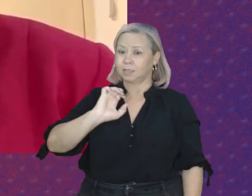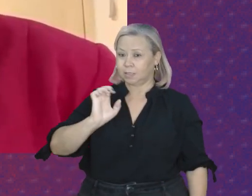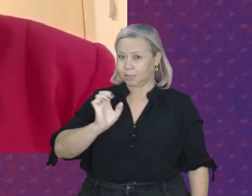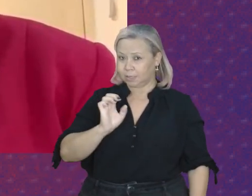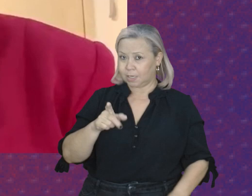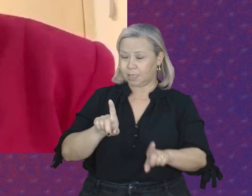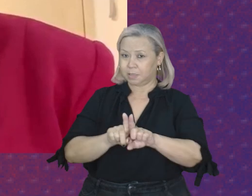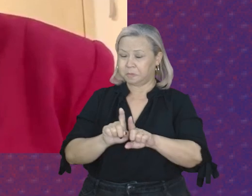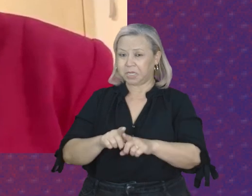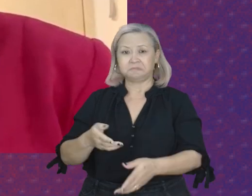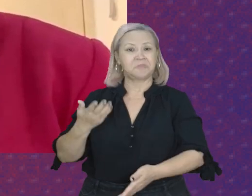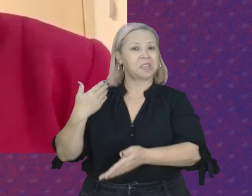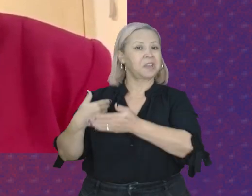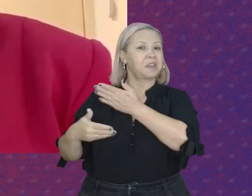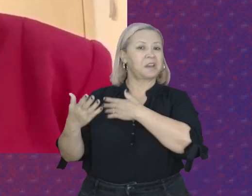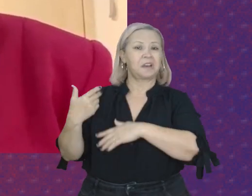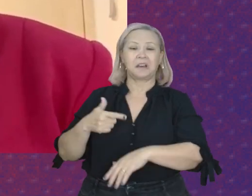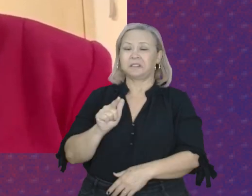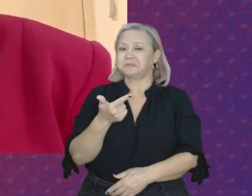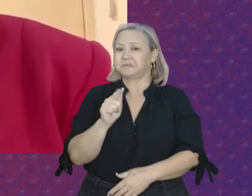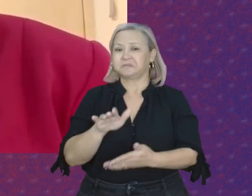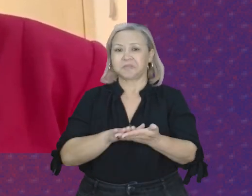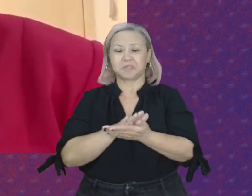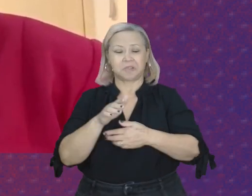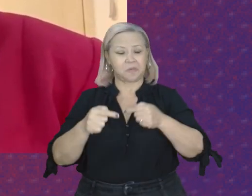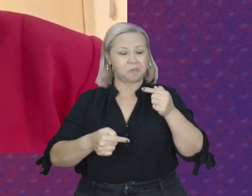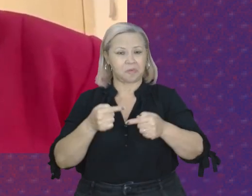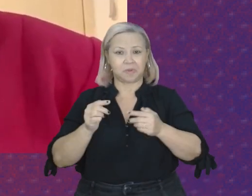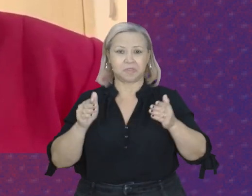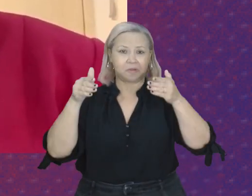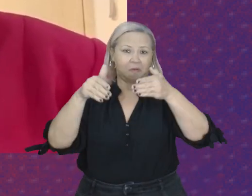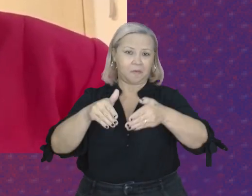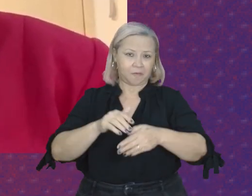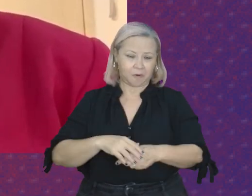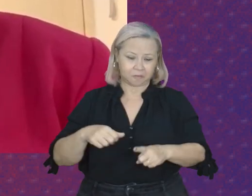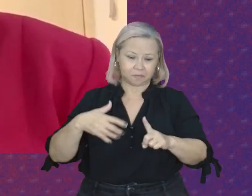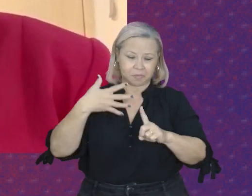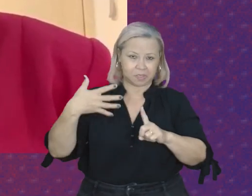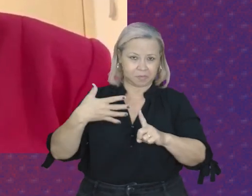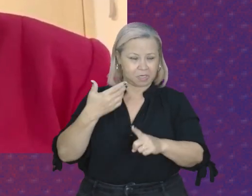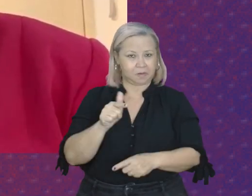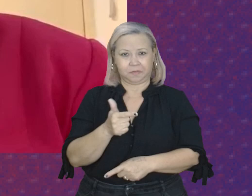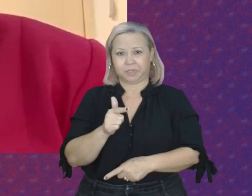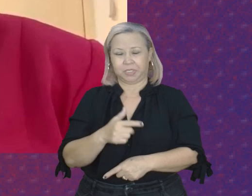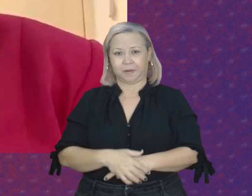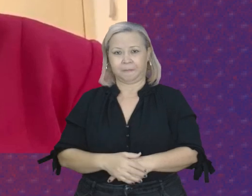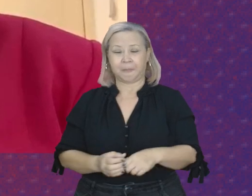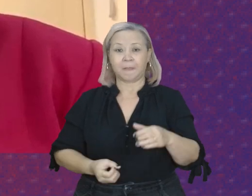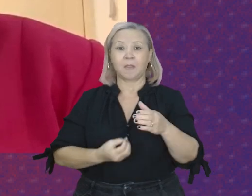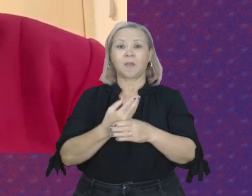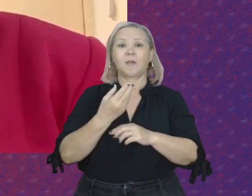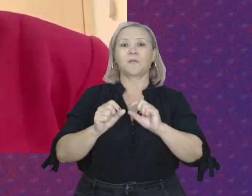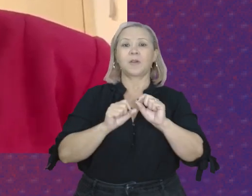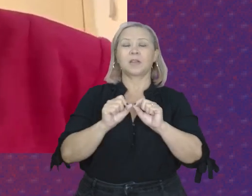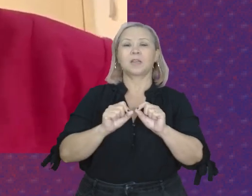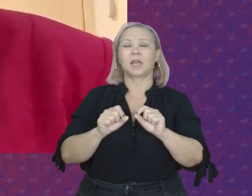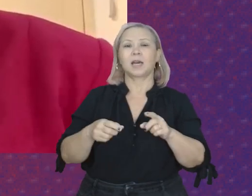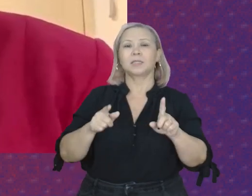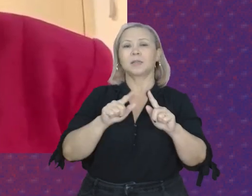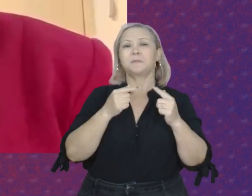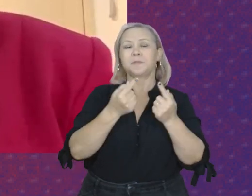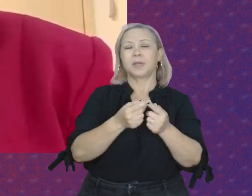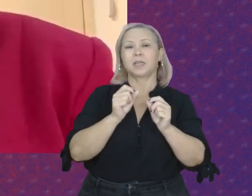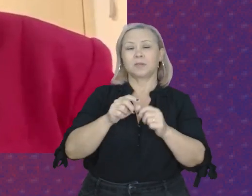nenhum conselho, nenhuma política voltada para esse segmento. Foi criado o Sistema de Garantia dos Direitos